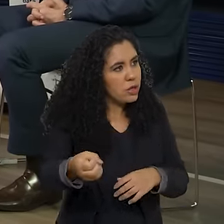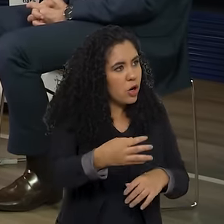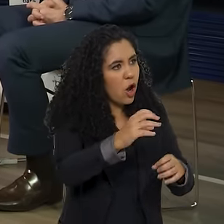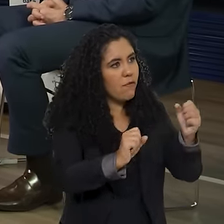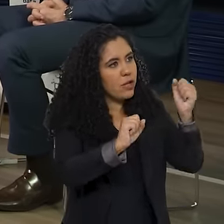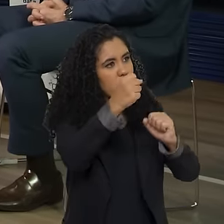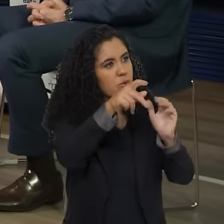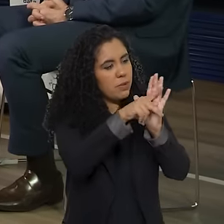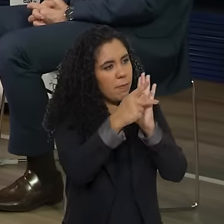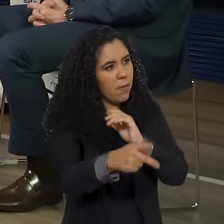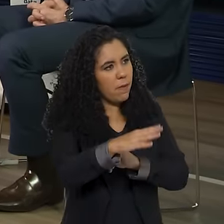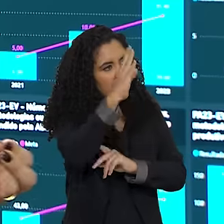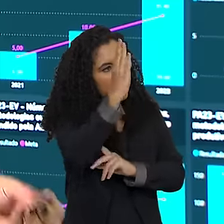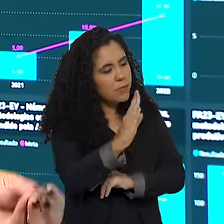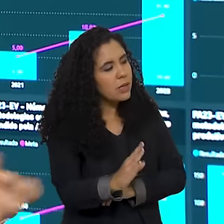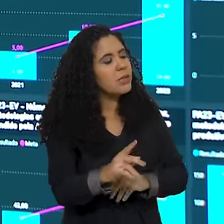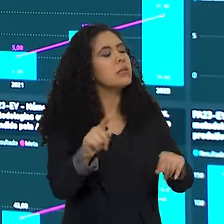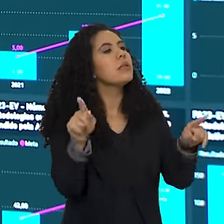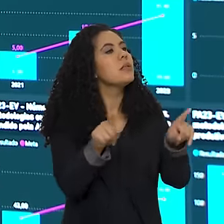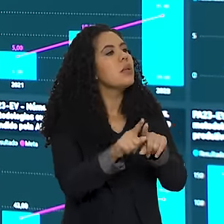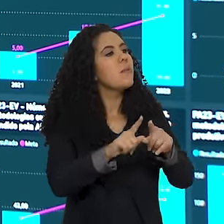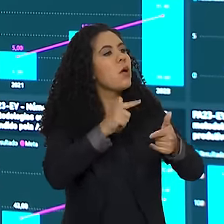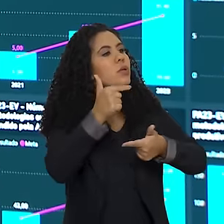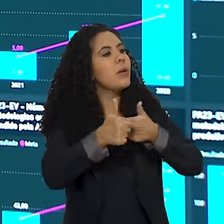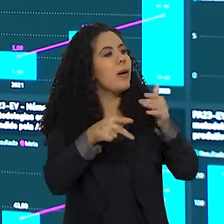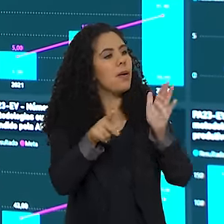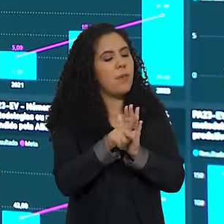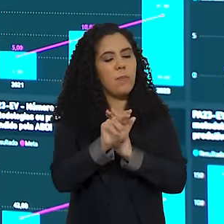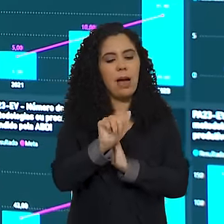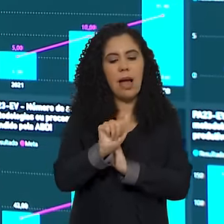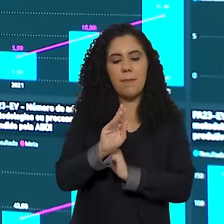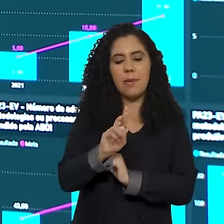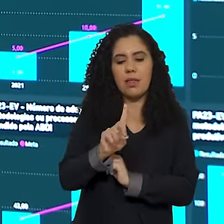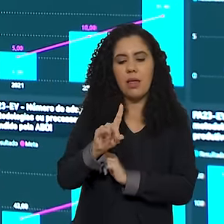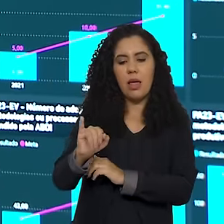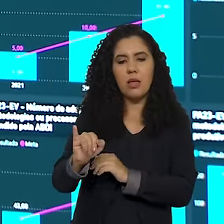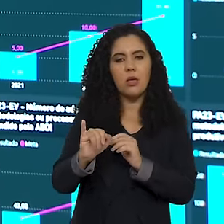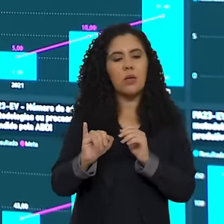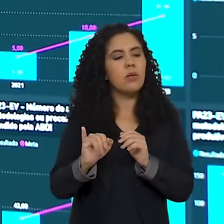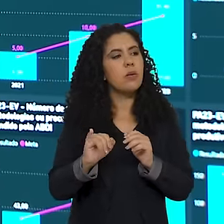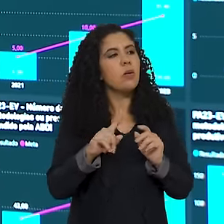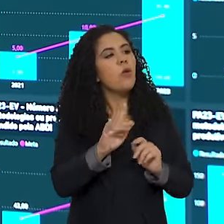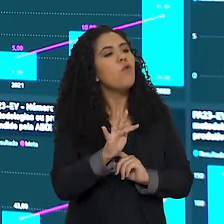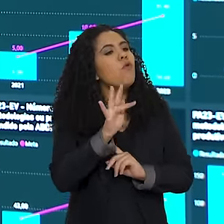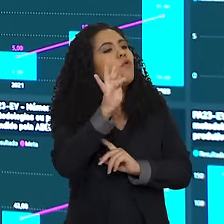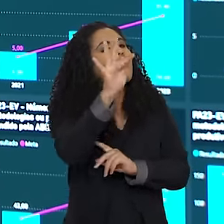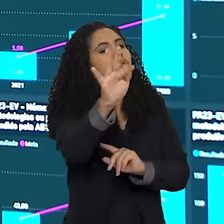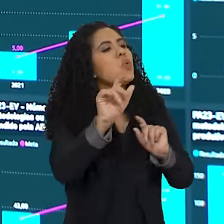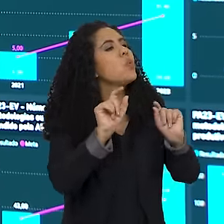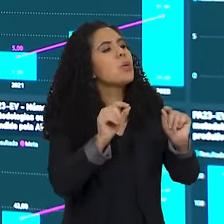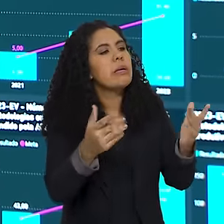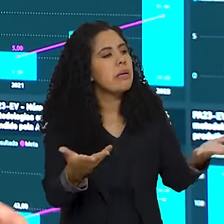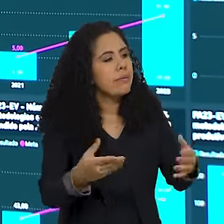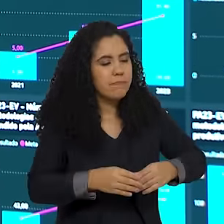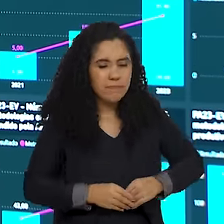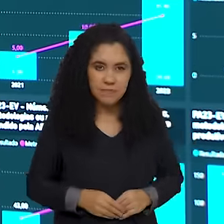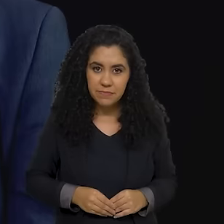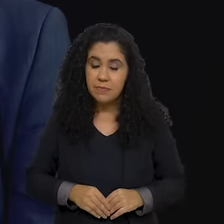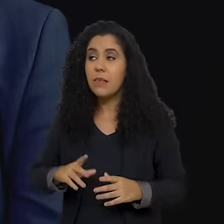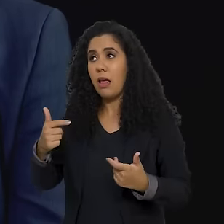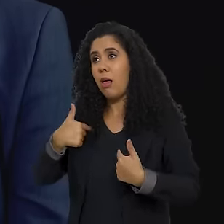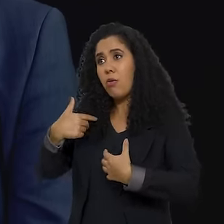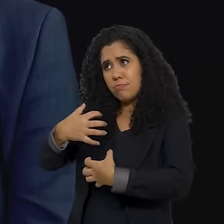partir da Nova Indústria Brasil e com o trabalho da BDI nesse processo todo. O que a gente pode esperar para um futuro